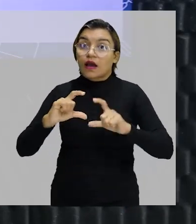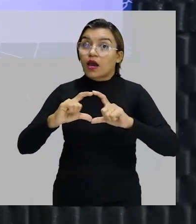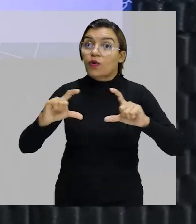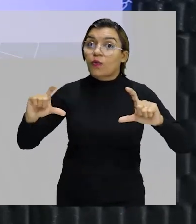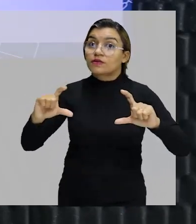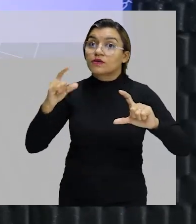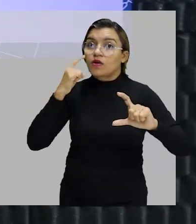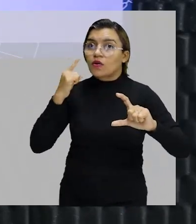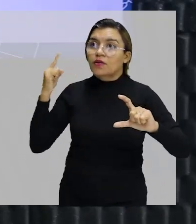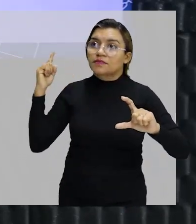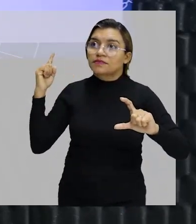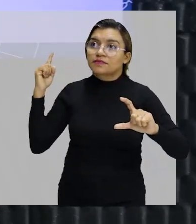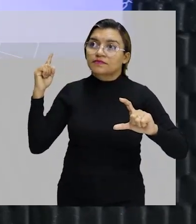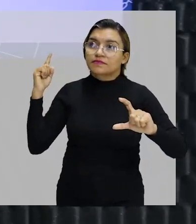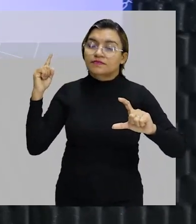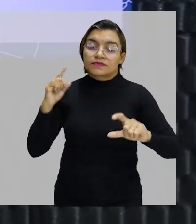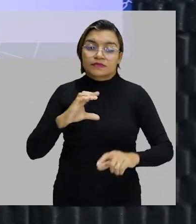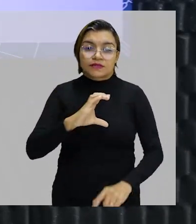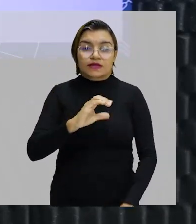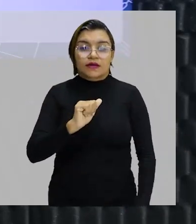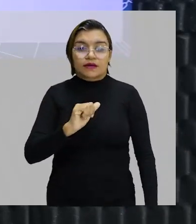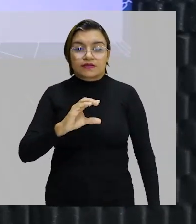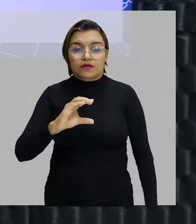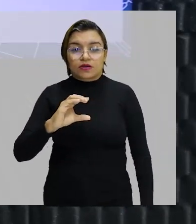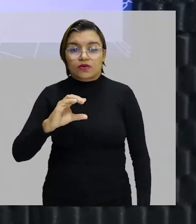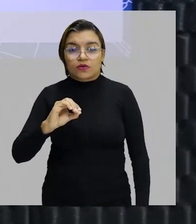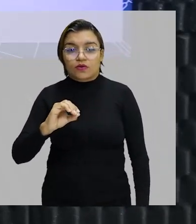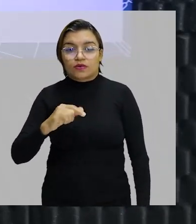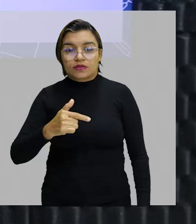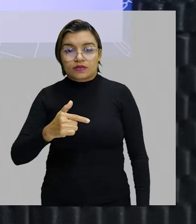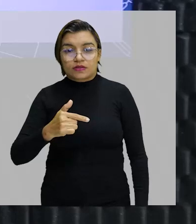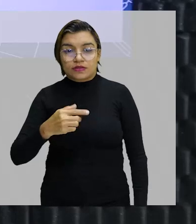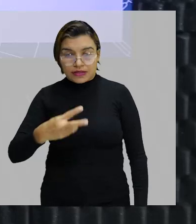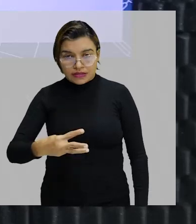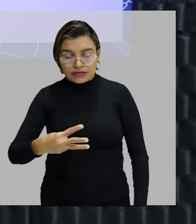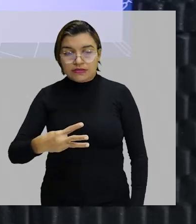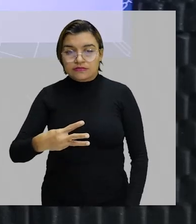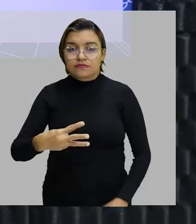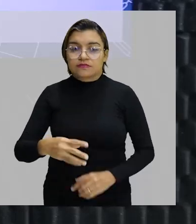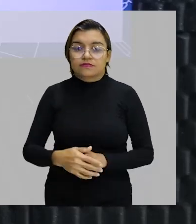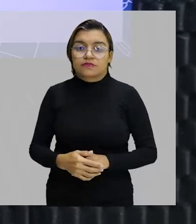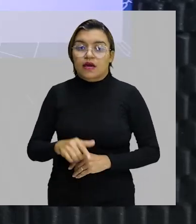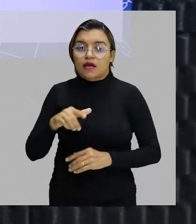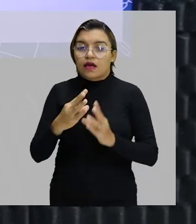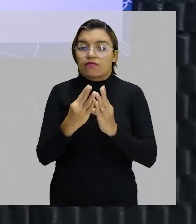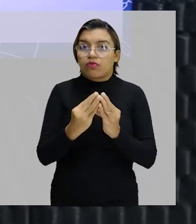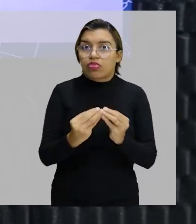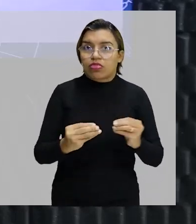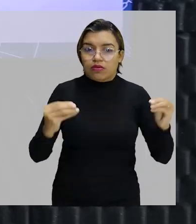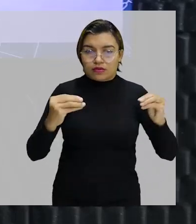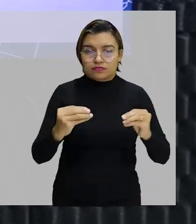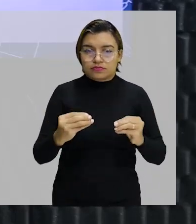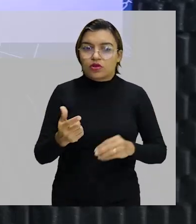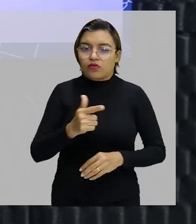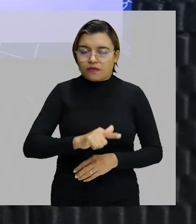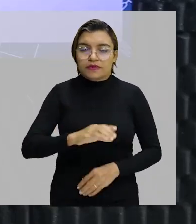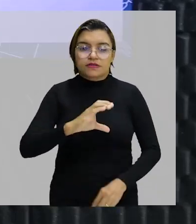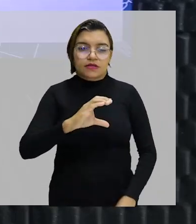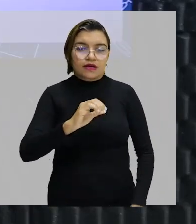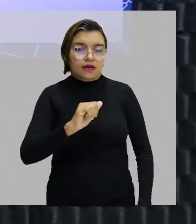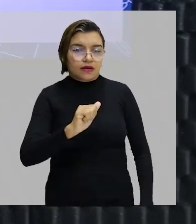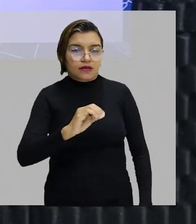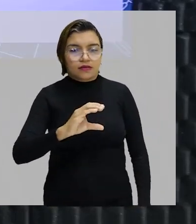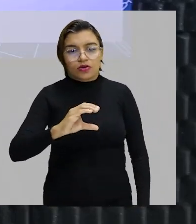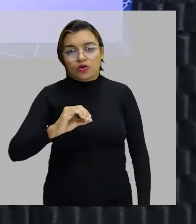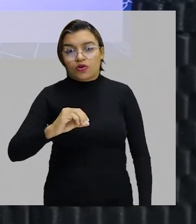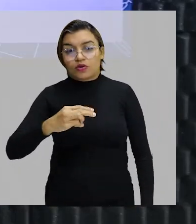equação, certo? O CaCO3, o carbonato de cálcio, ele vai se decompor, certo? Em óxido de cálcio